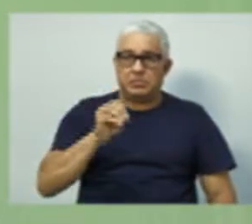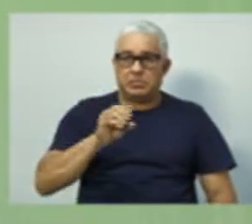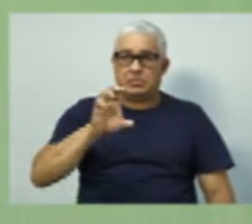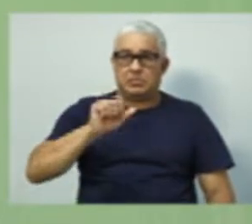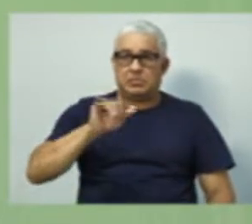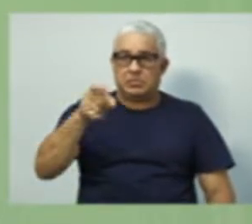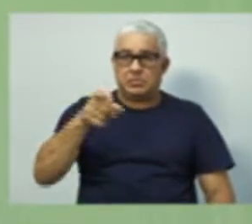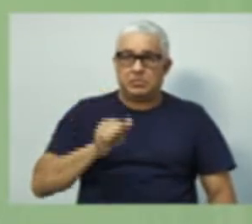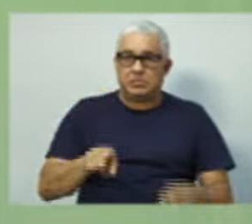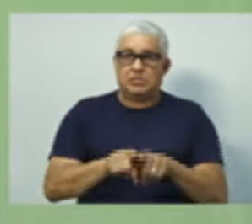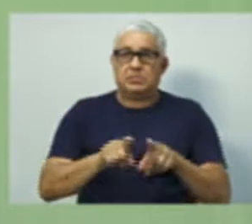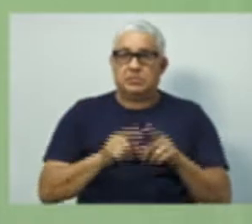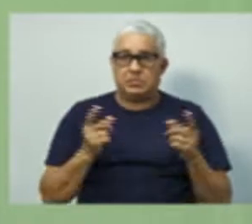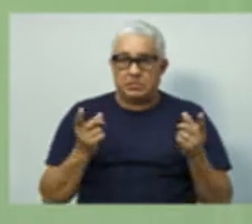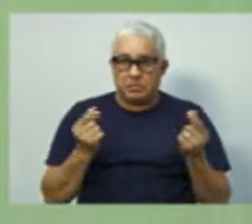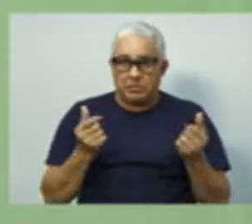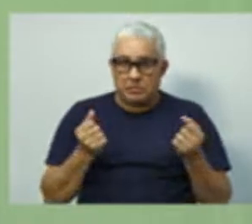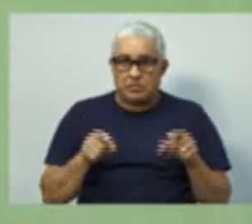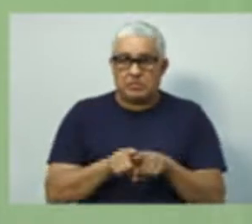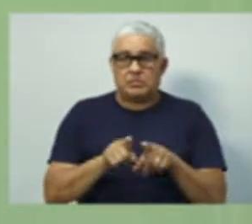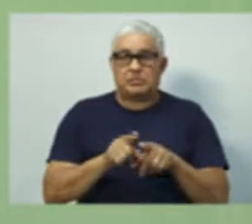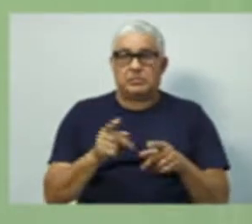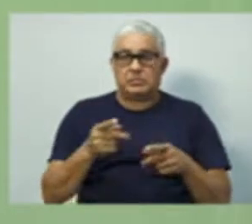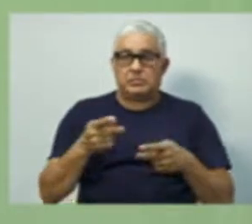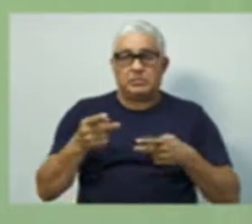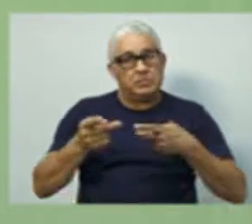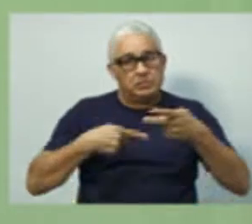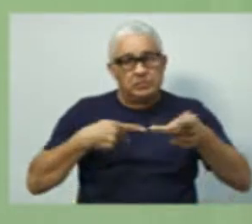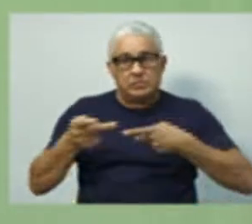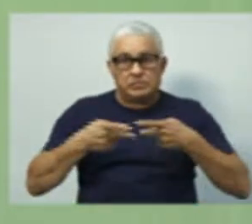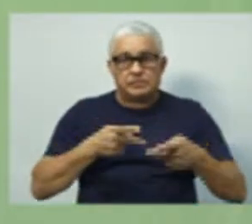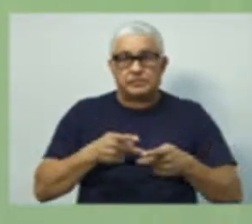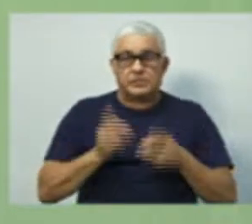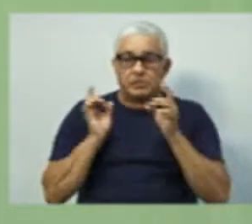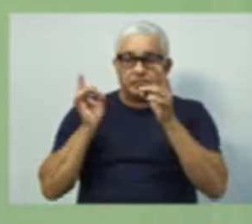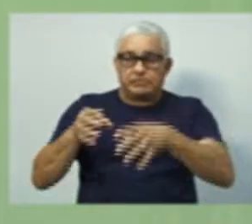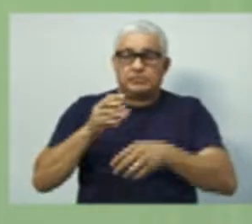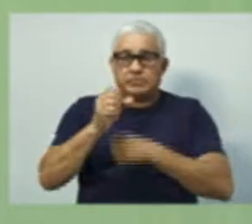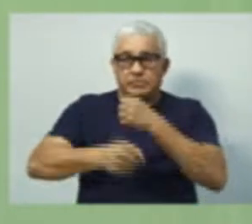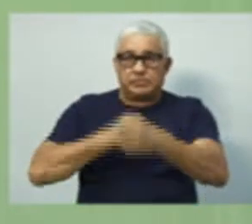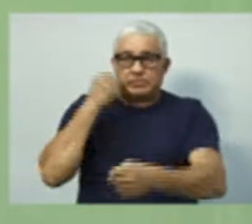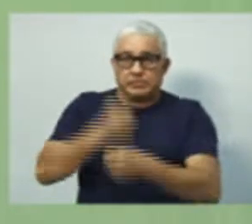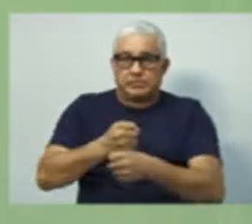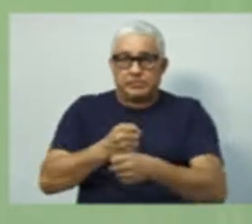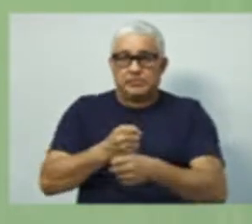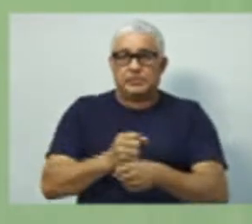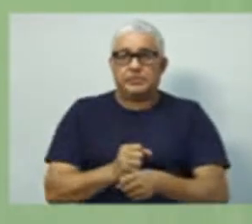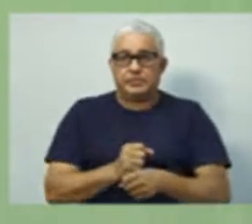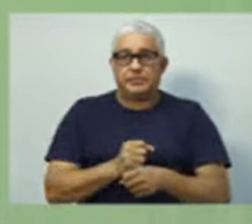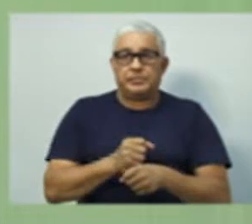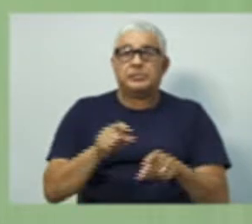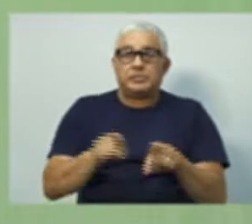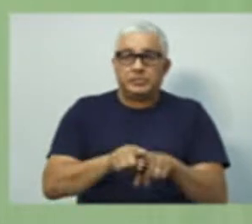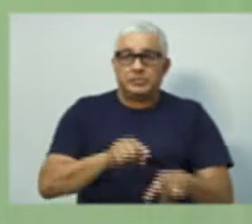os recursos e projetando o resultado do exercício e seu